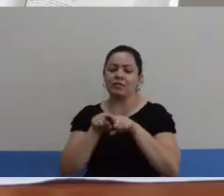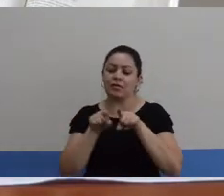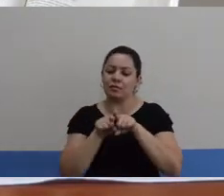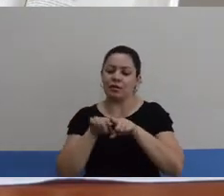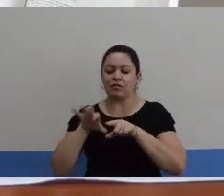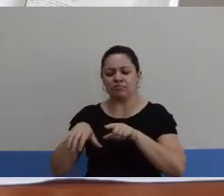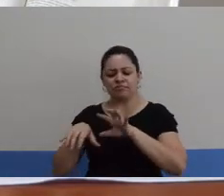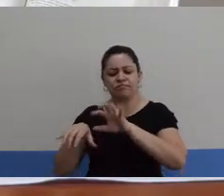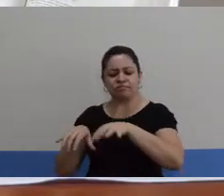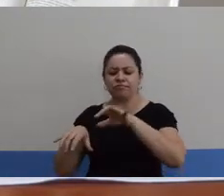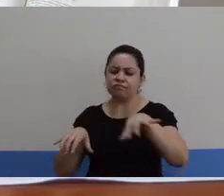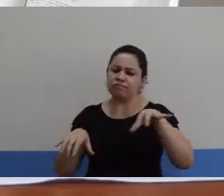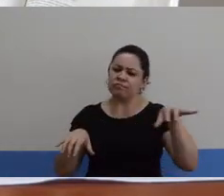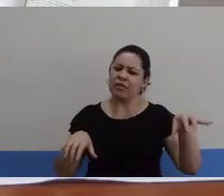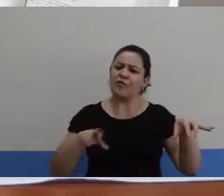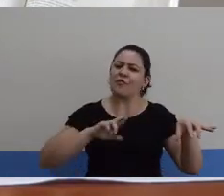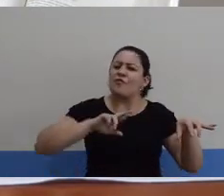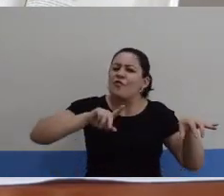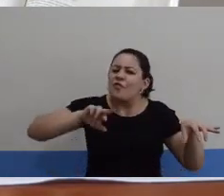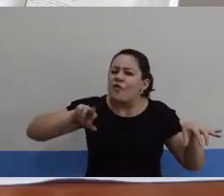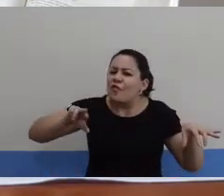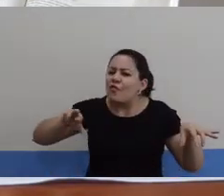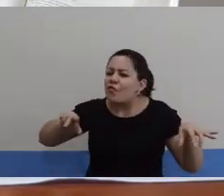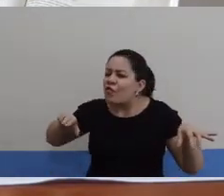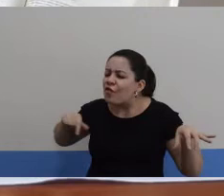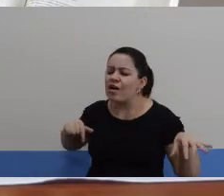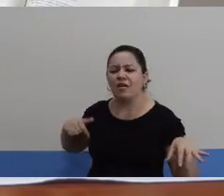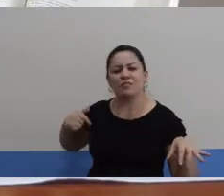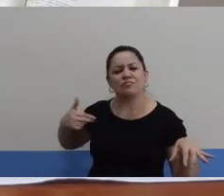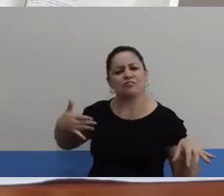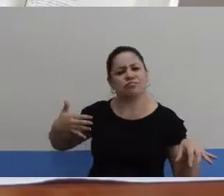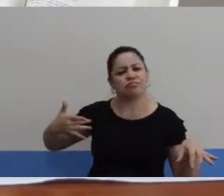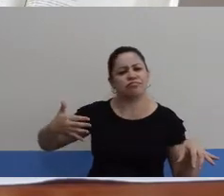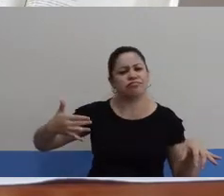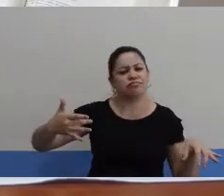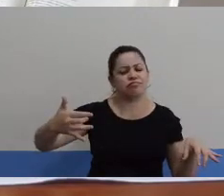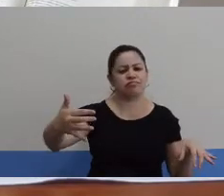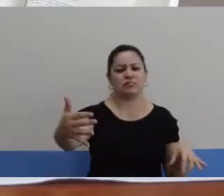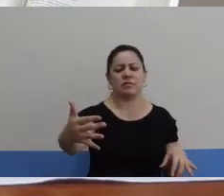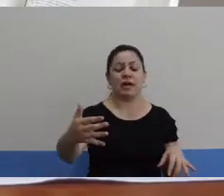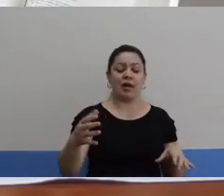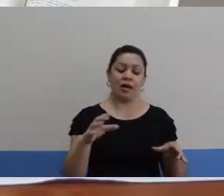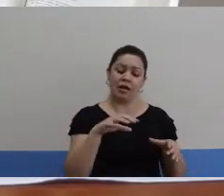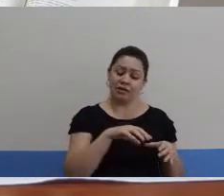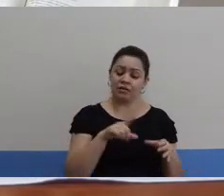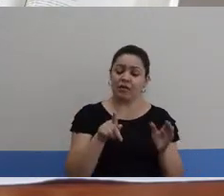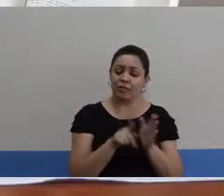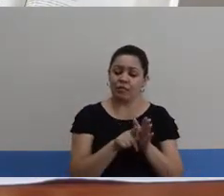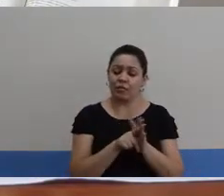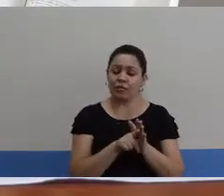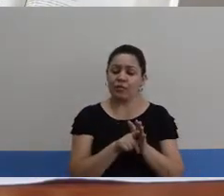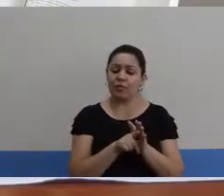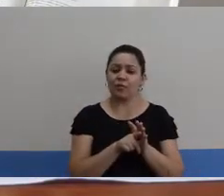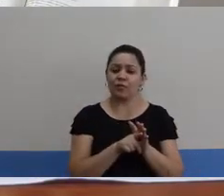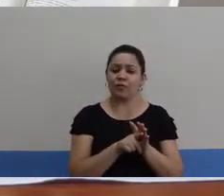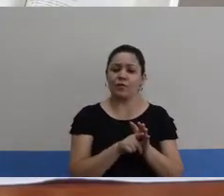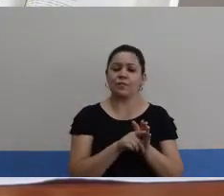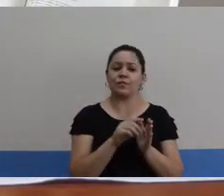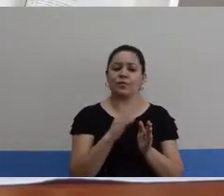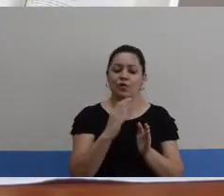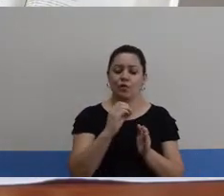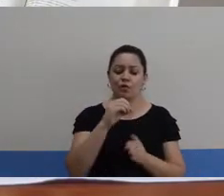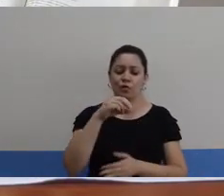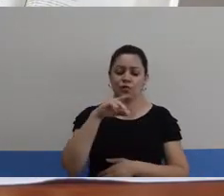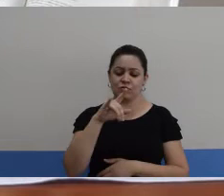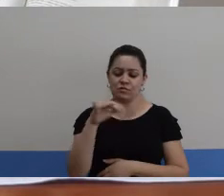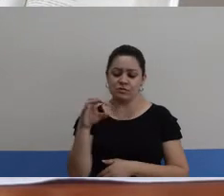de Niceia, Constantinopla, e por aí vai, até o Concílio Vaticano I e chegamos no Concílio Vaticano